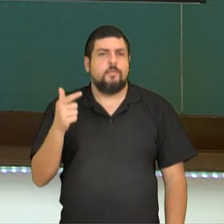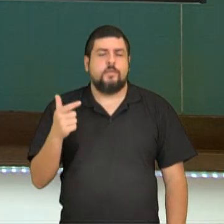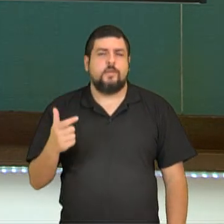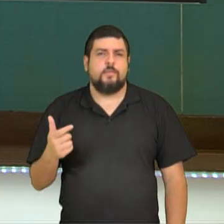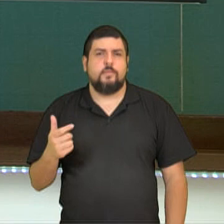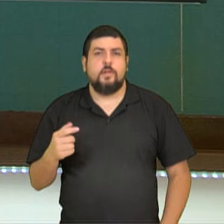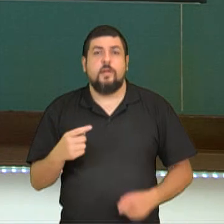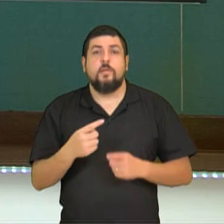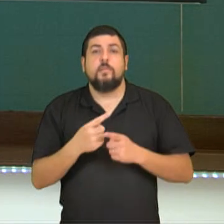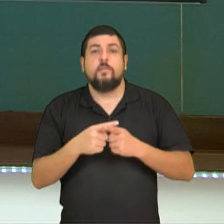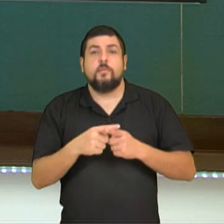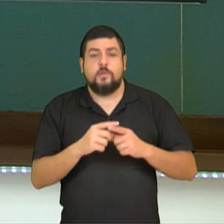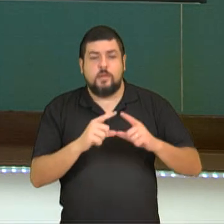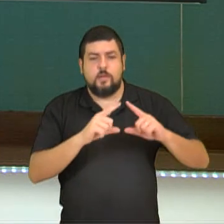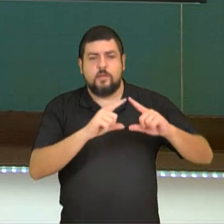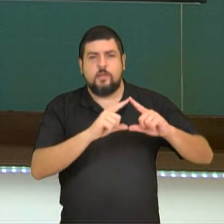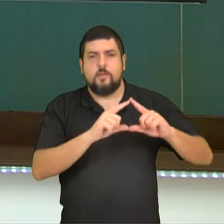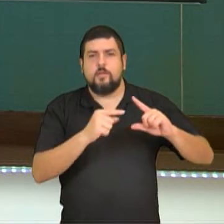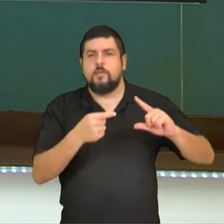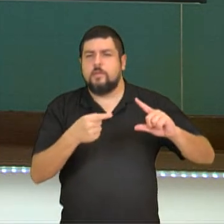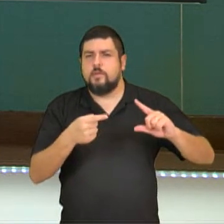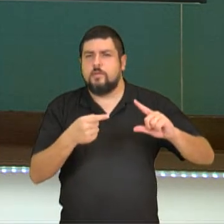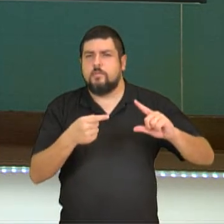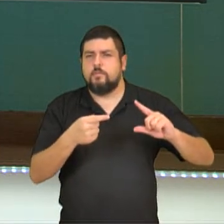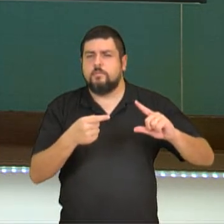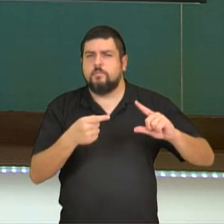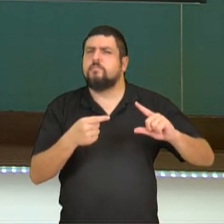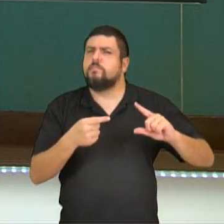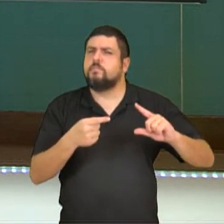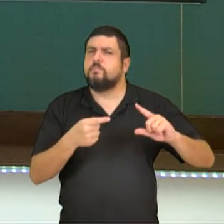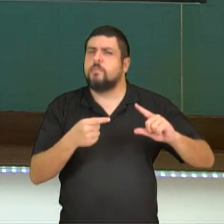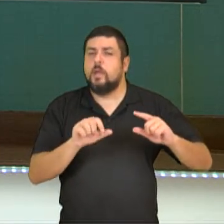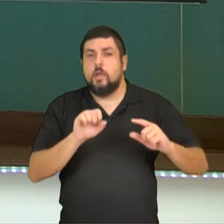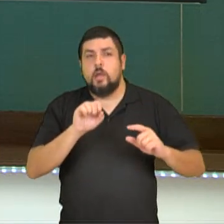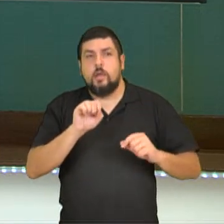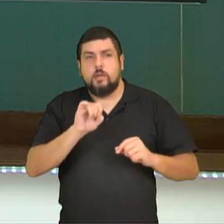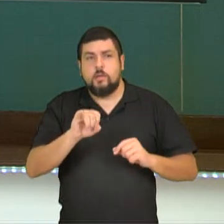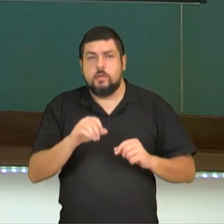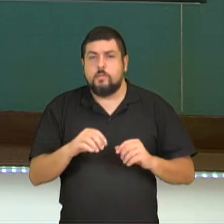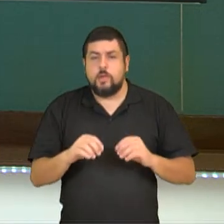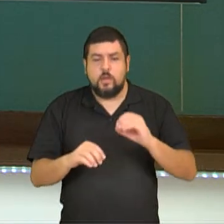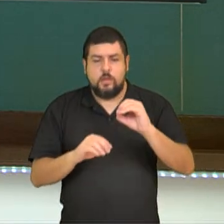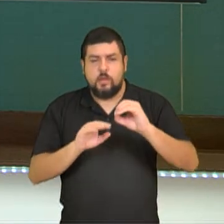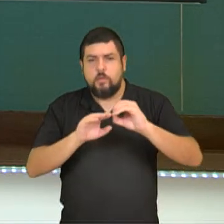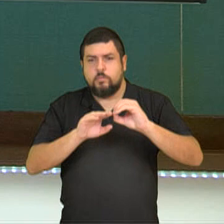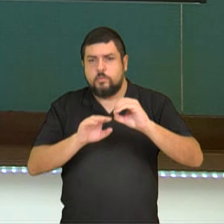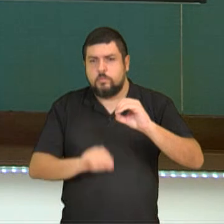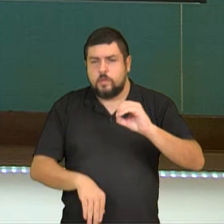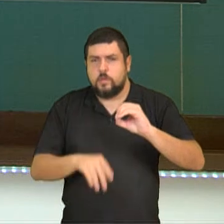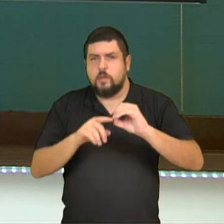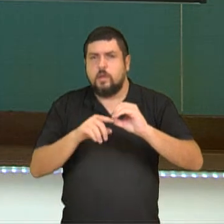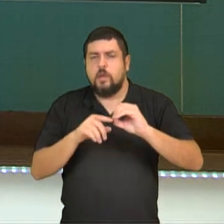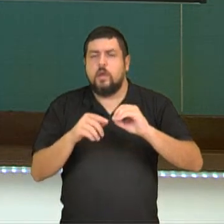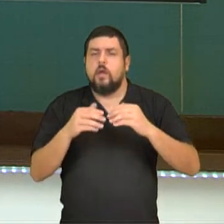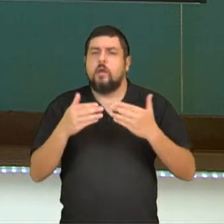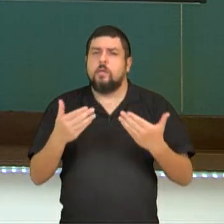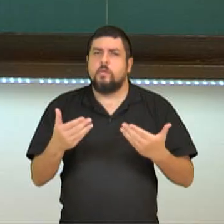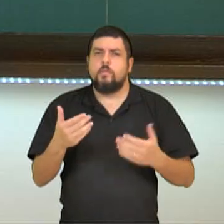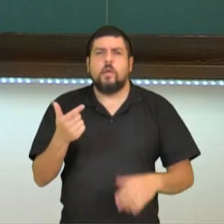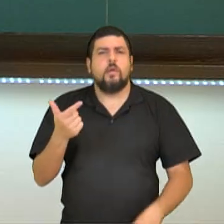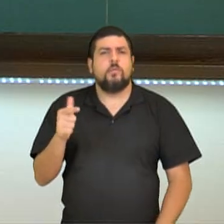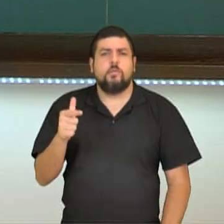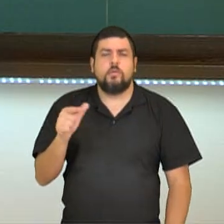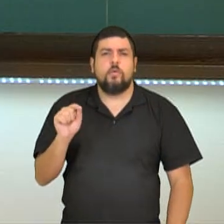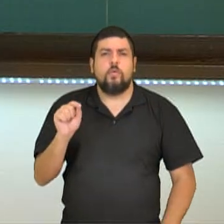tem um delta negativo. Ou seja, quando o delta for menor que zero, a função não possui. Ela não possui o quê,